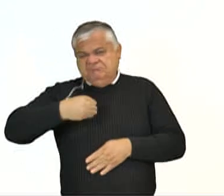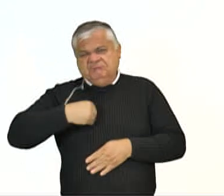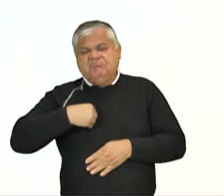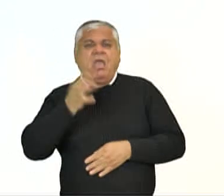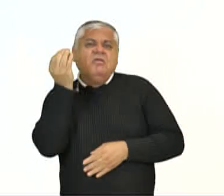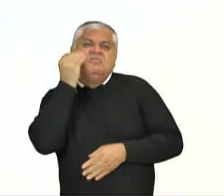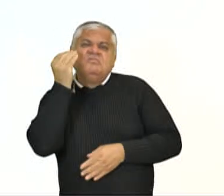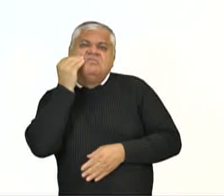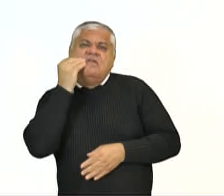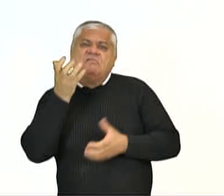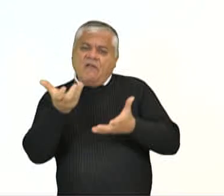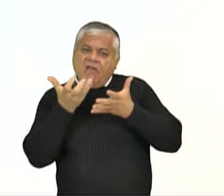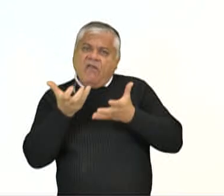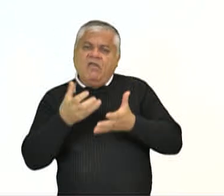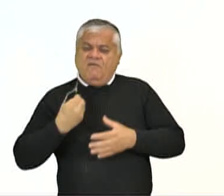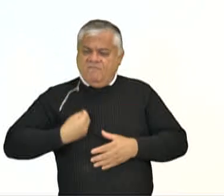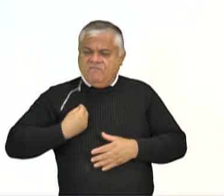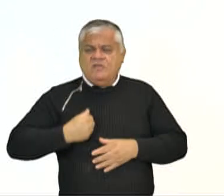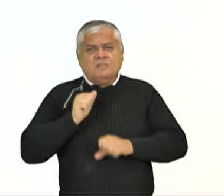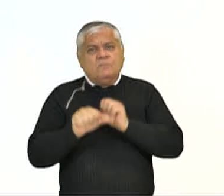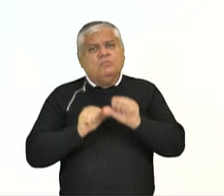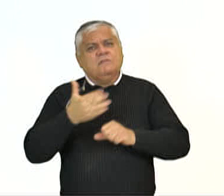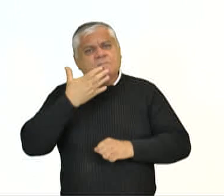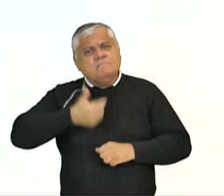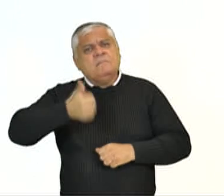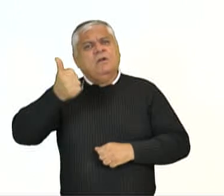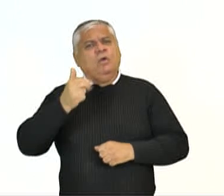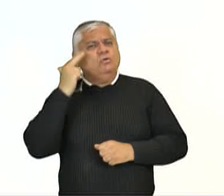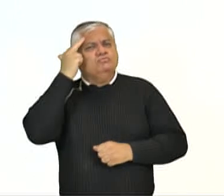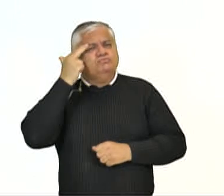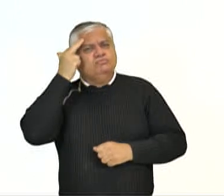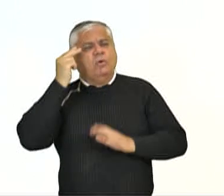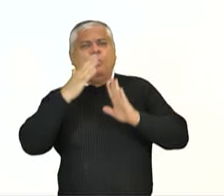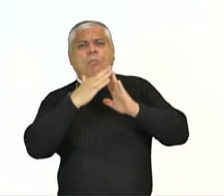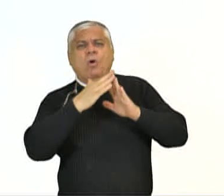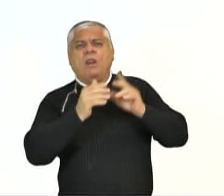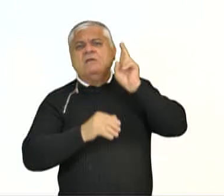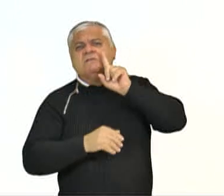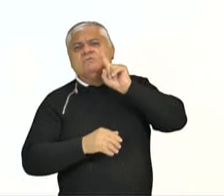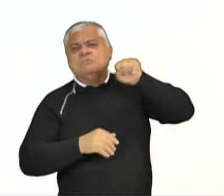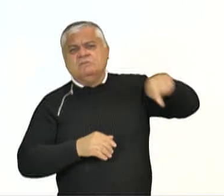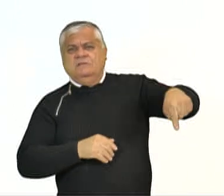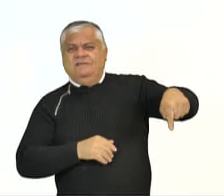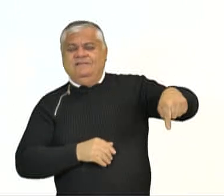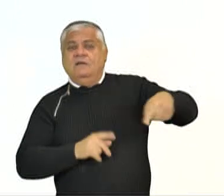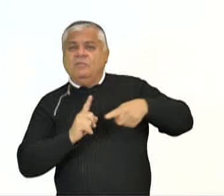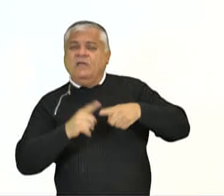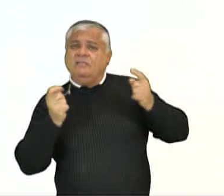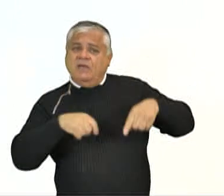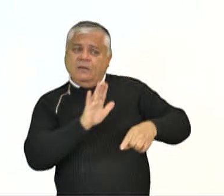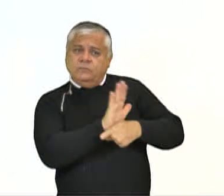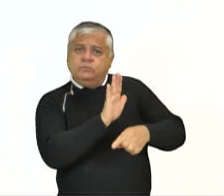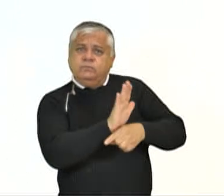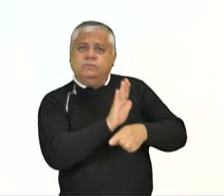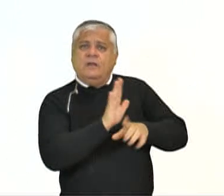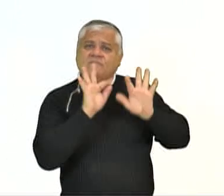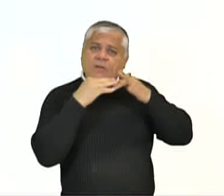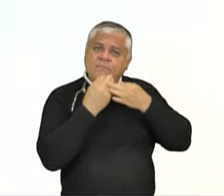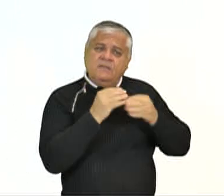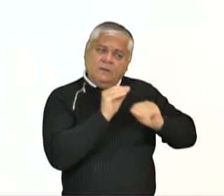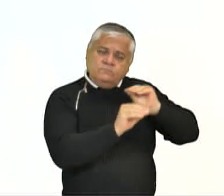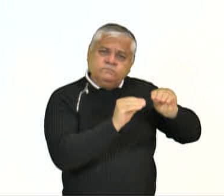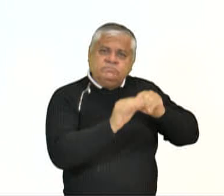em busca de uma vida melhor, de um sonho americano, onde possam sustentar suas famílias com